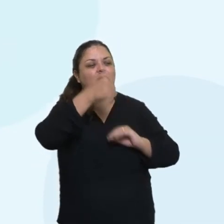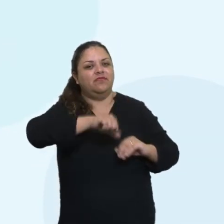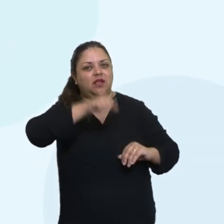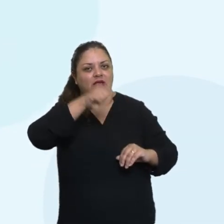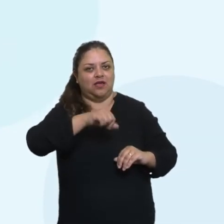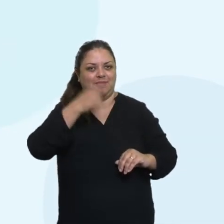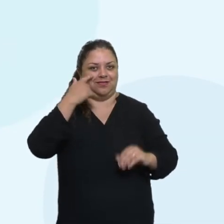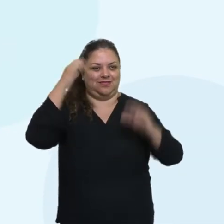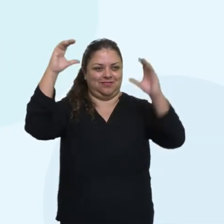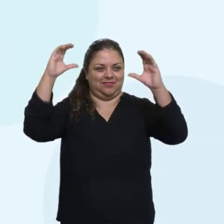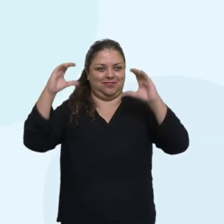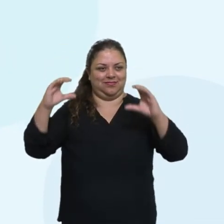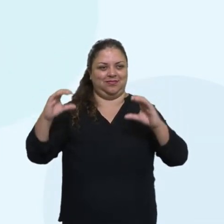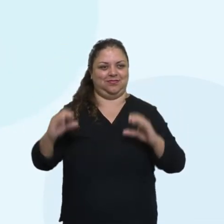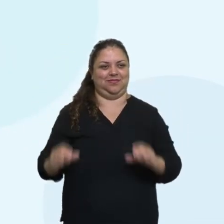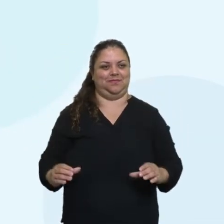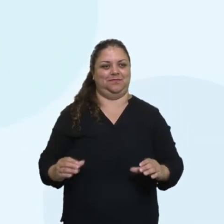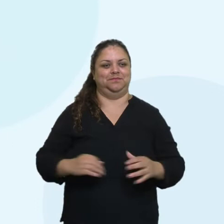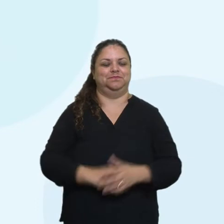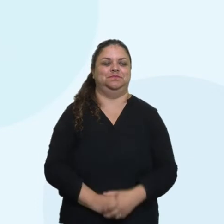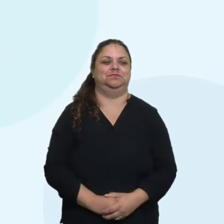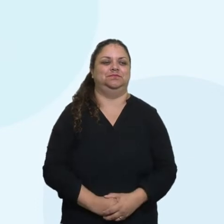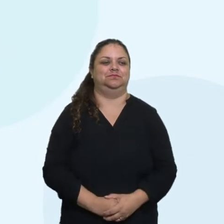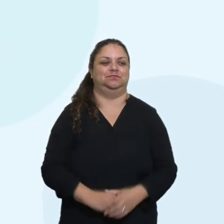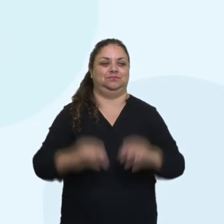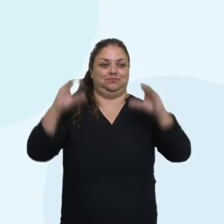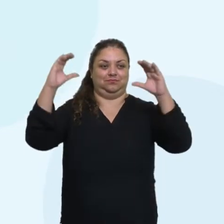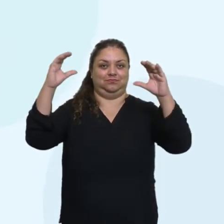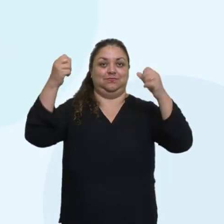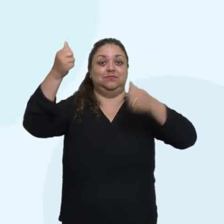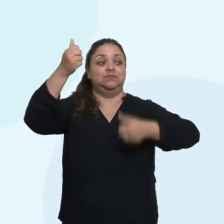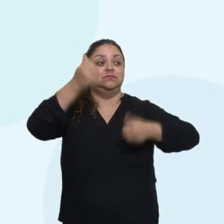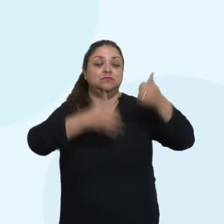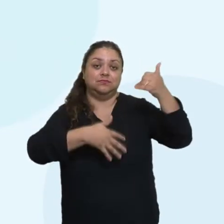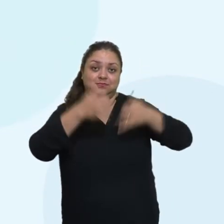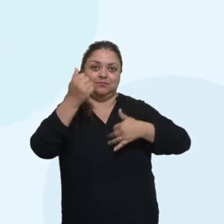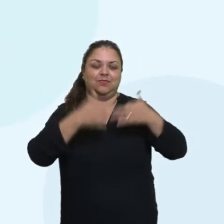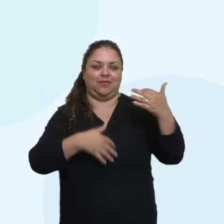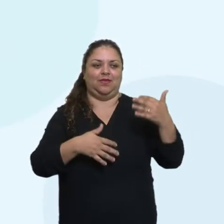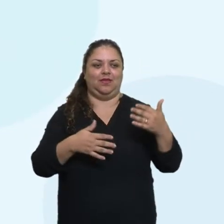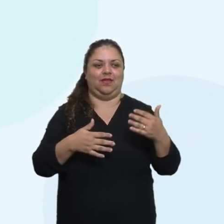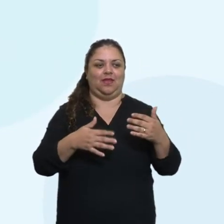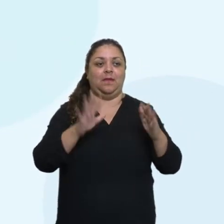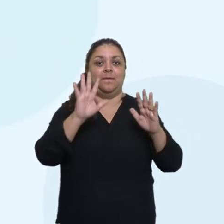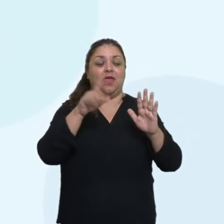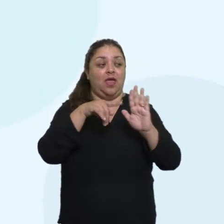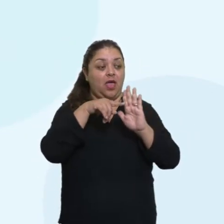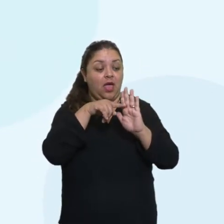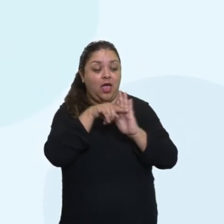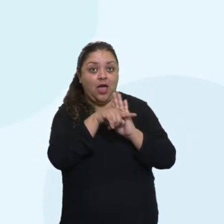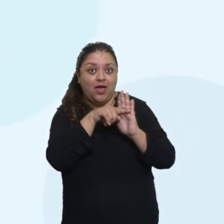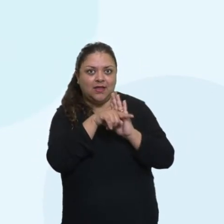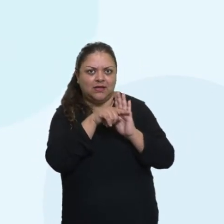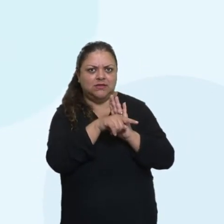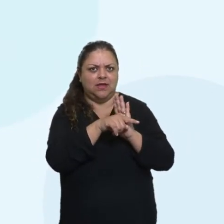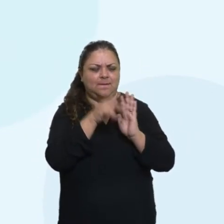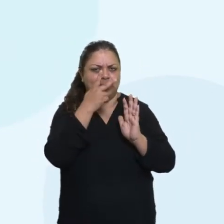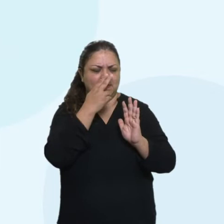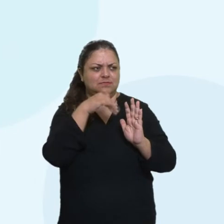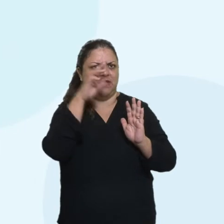verbos indicam por exemplo que a explicar é uma ação mas analisar é mais complexo A então